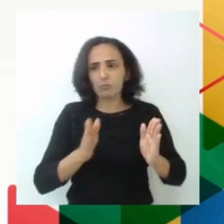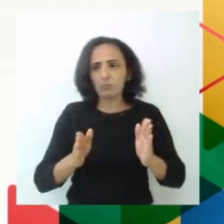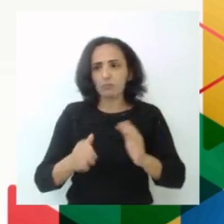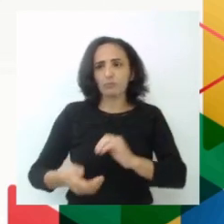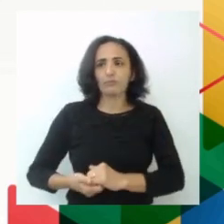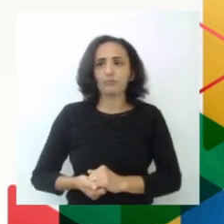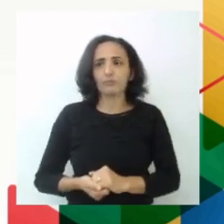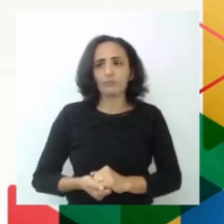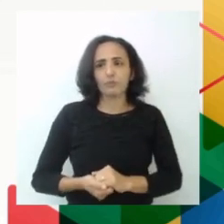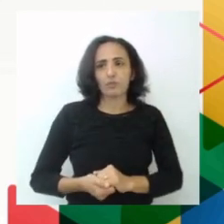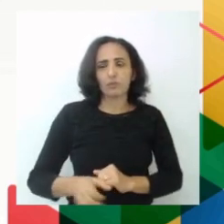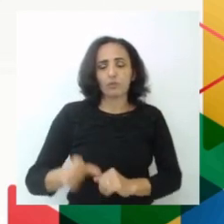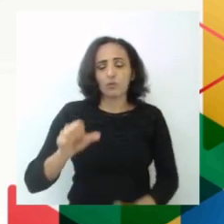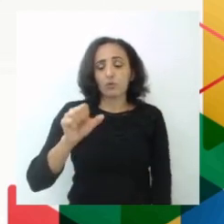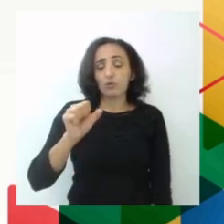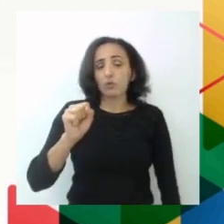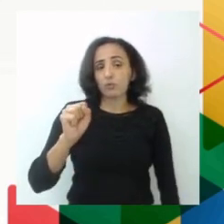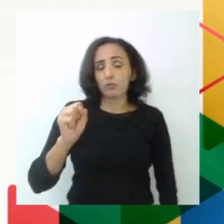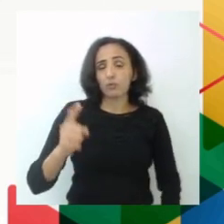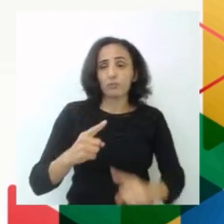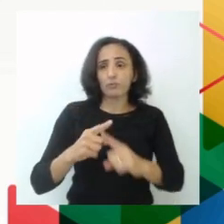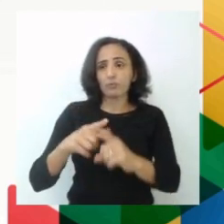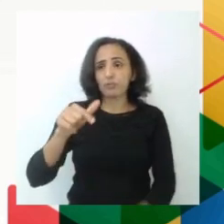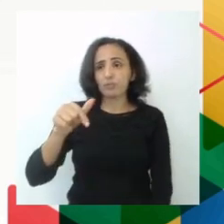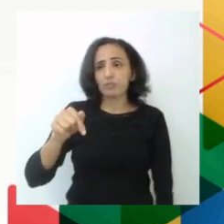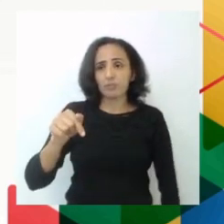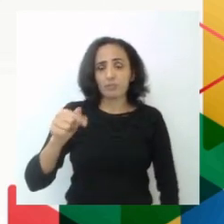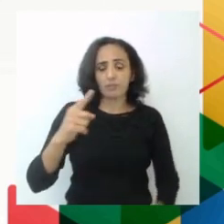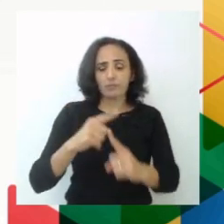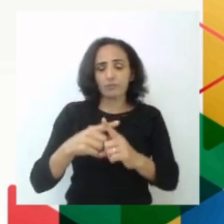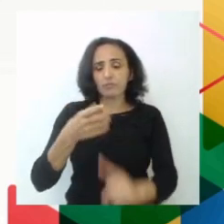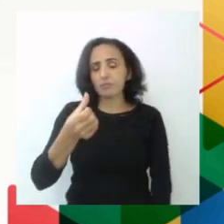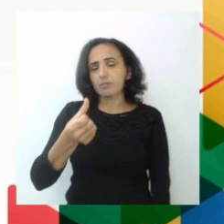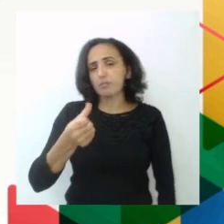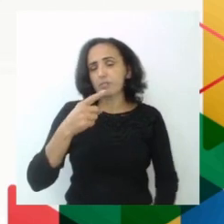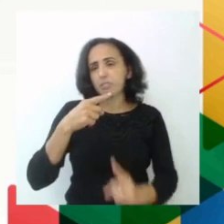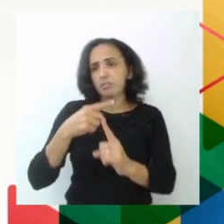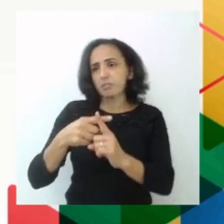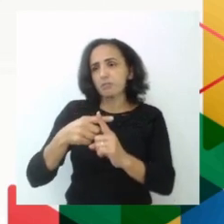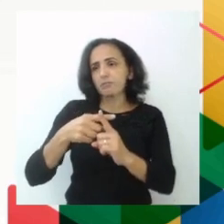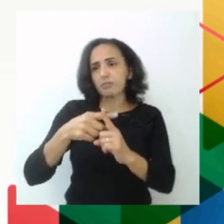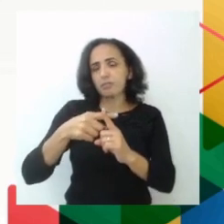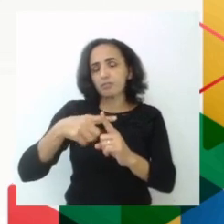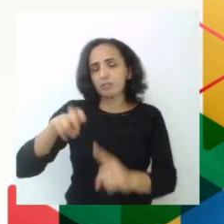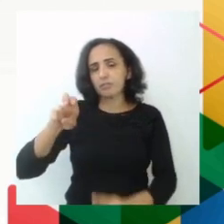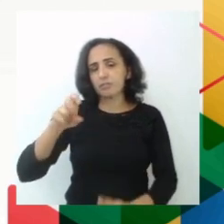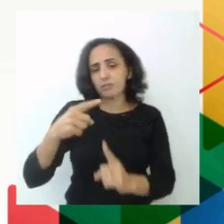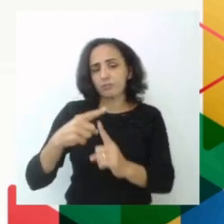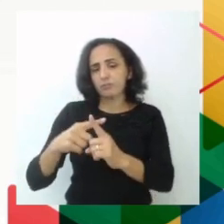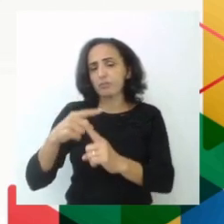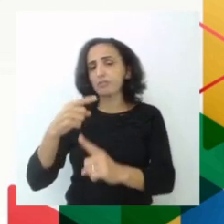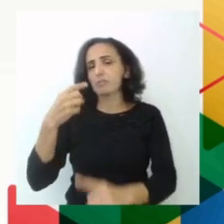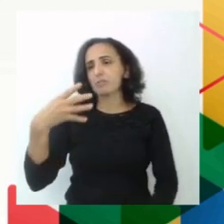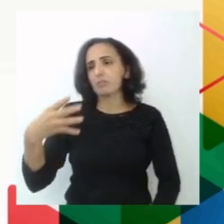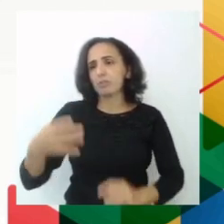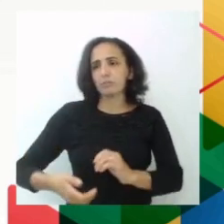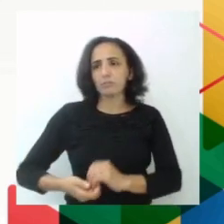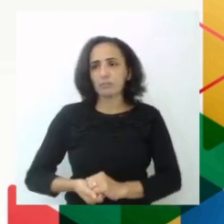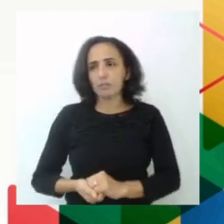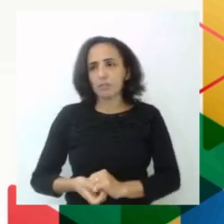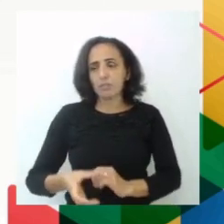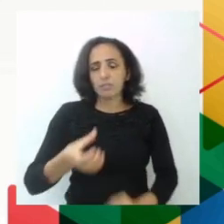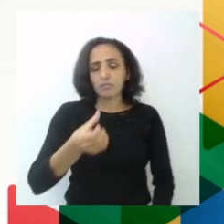Então, eu multiplico 8 vezes 7 vezes 6 vezes 5 vezes 4, que dá